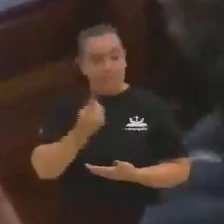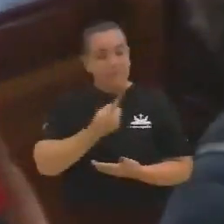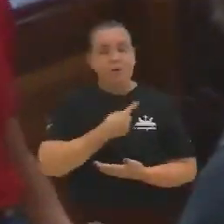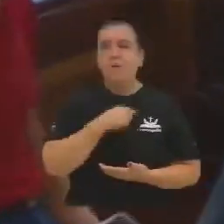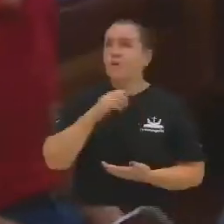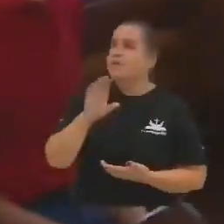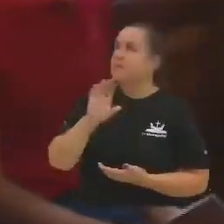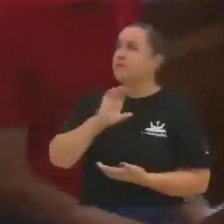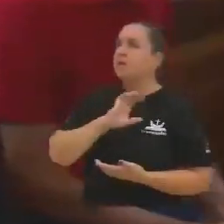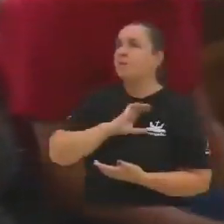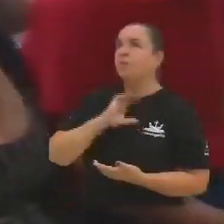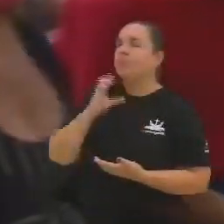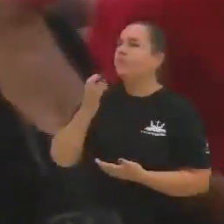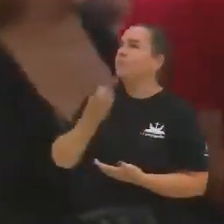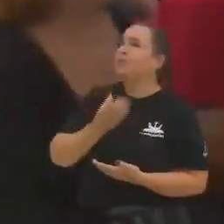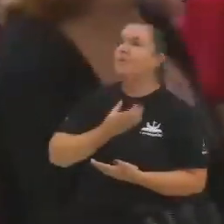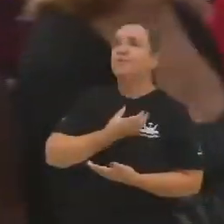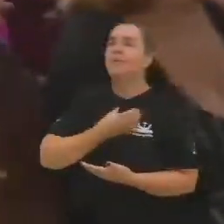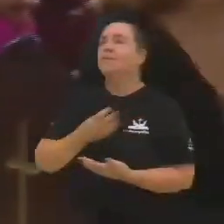Convertei-nos, ó